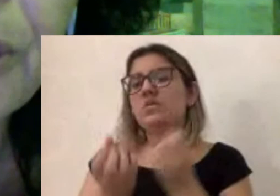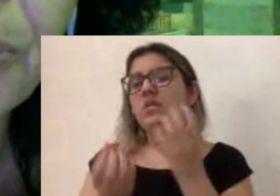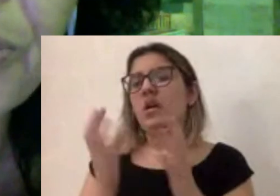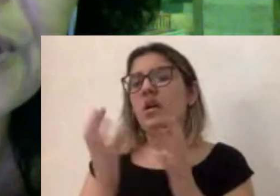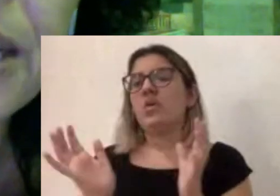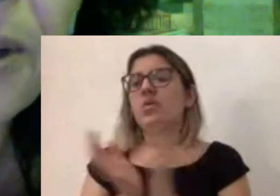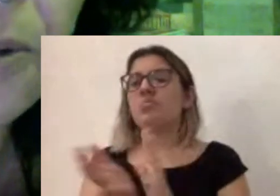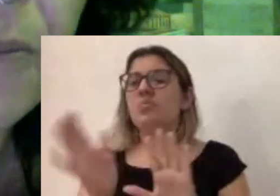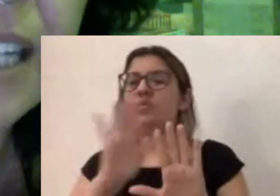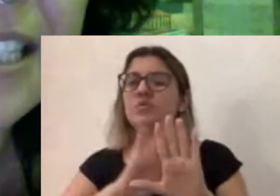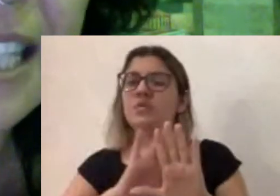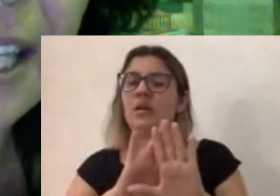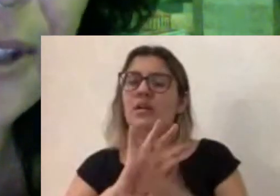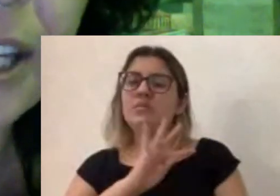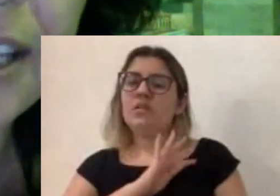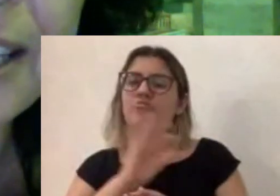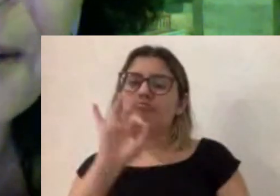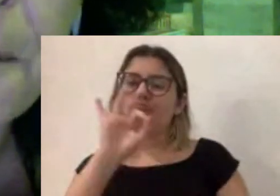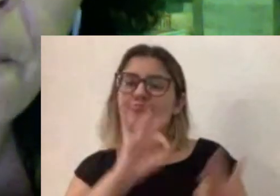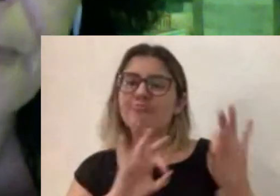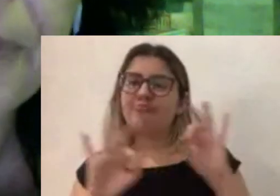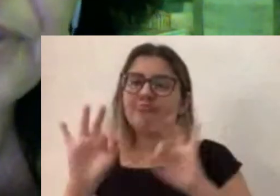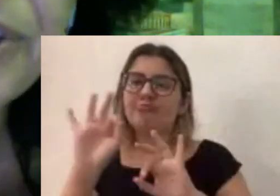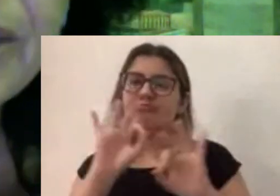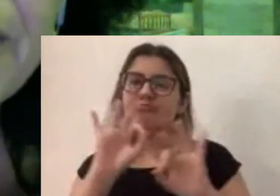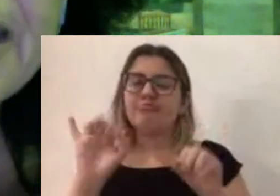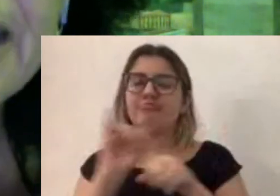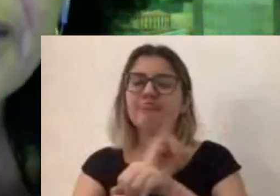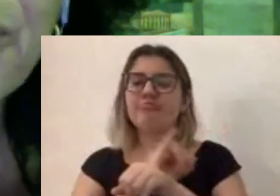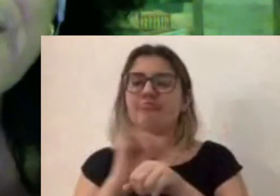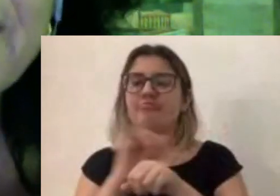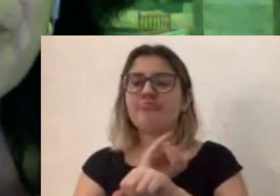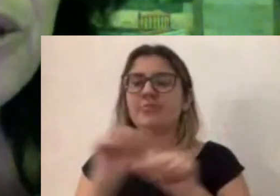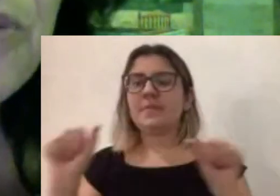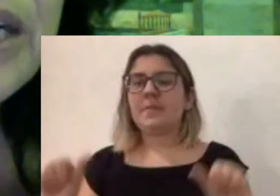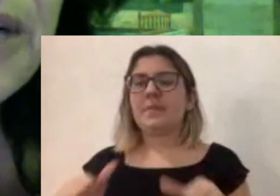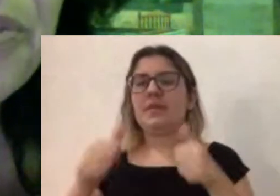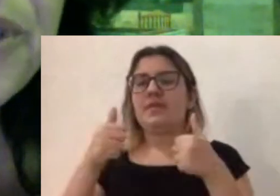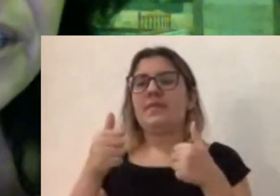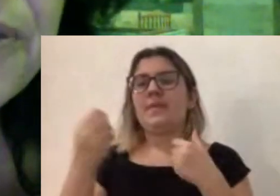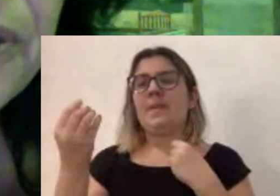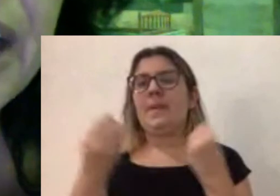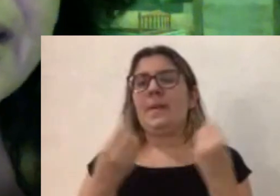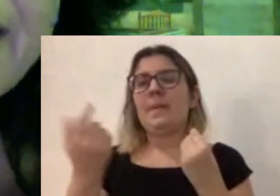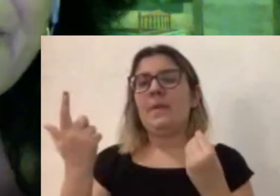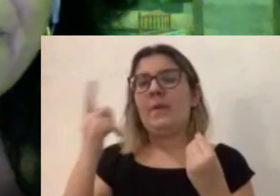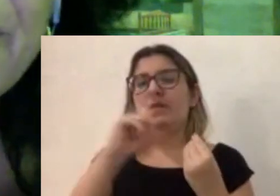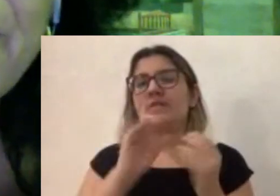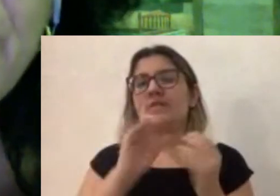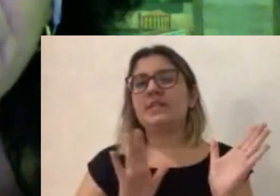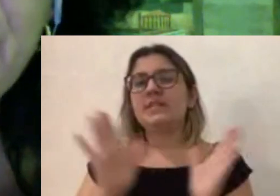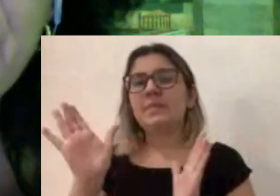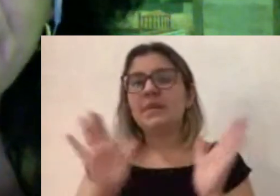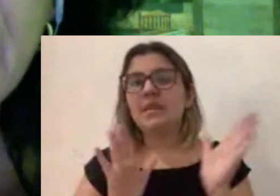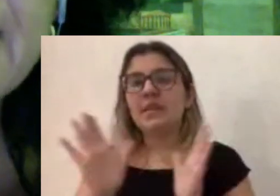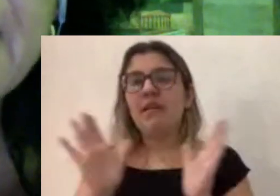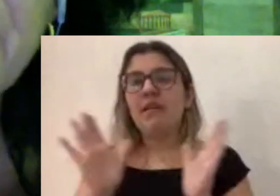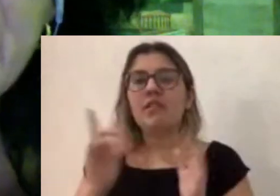agradeço toda a produção, o backstage aí, de fazer as coisas da melhor maneira possível, né, com a